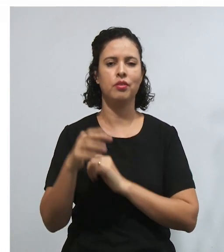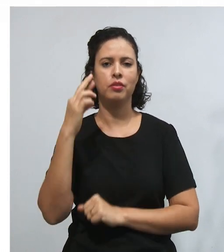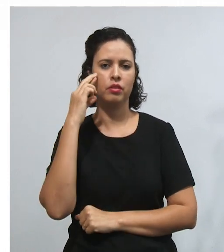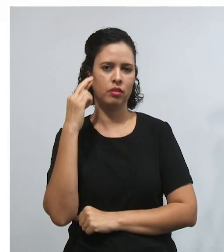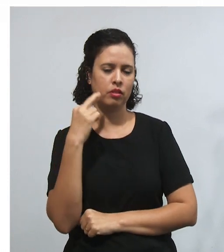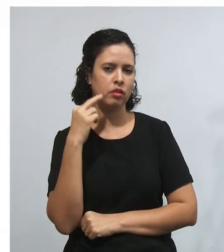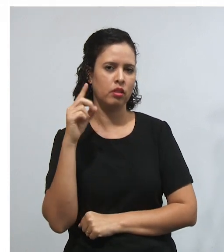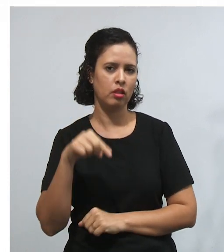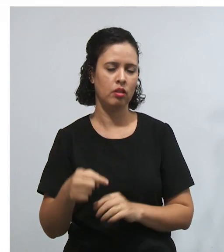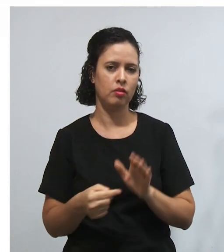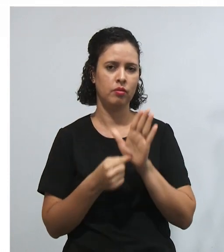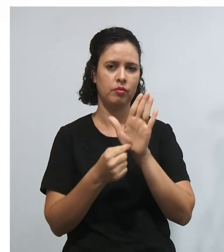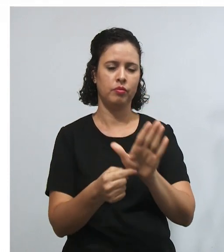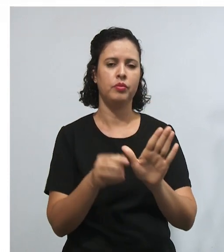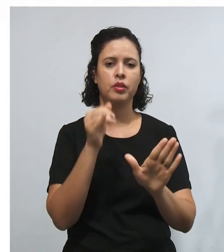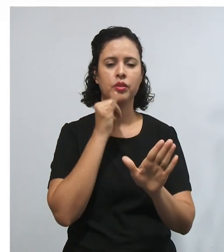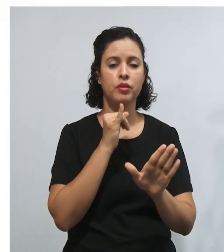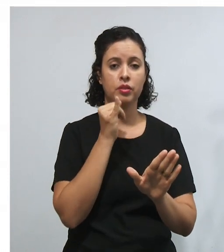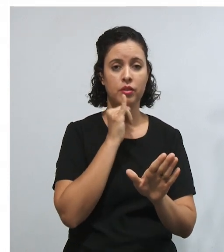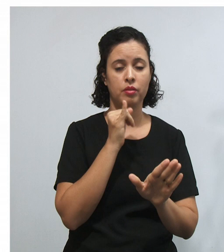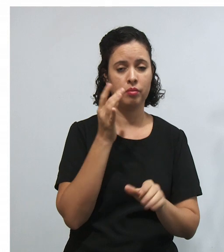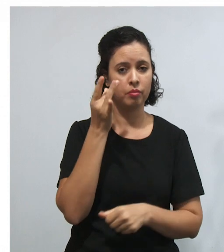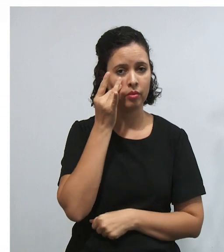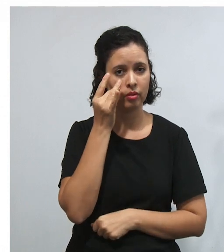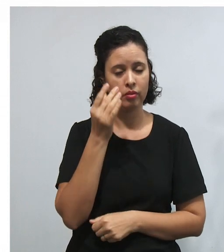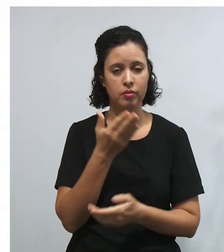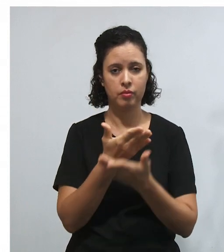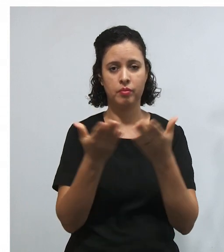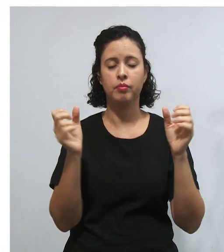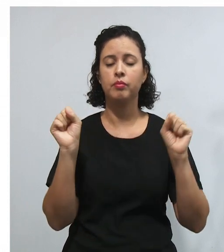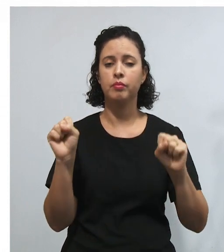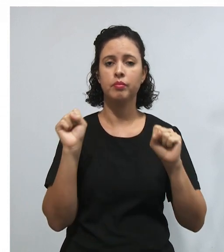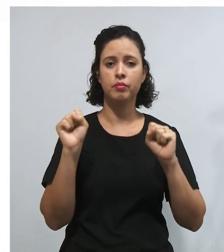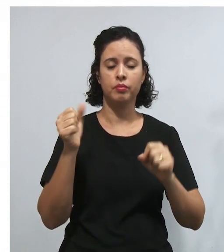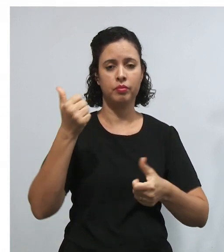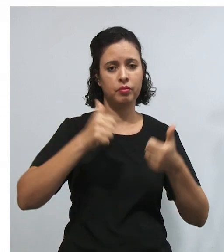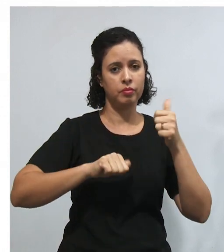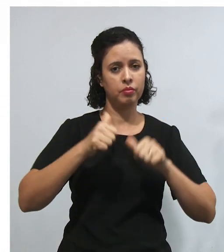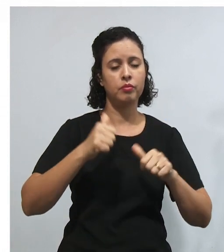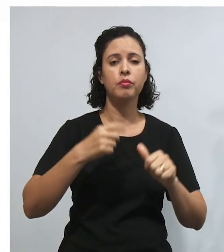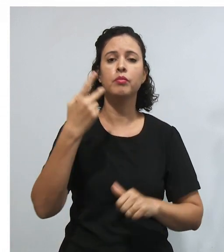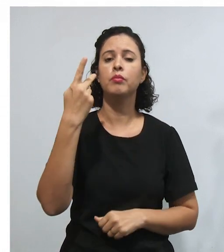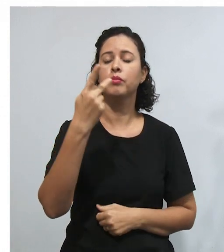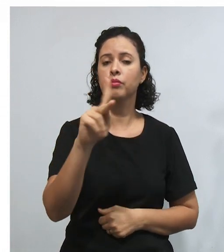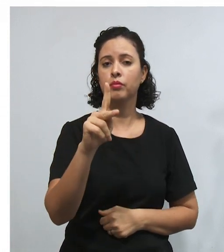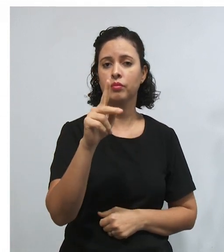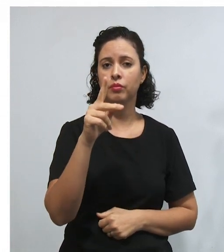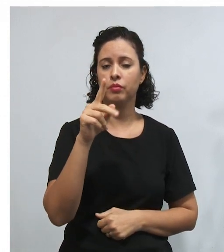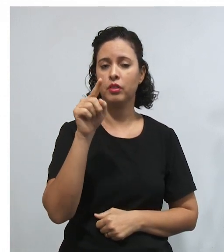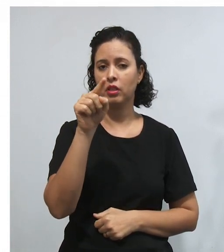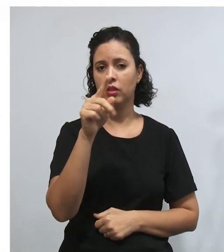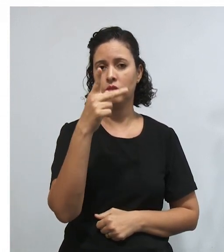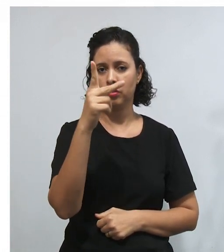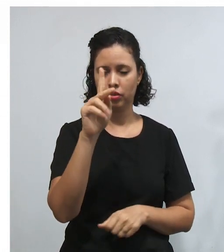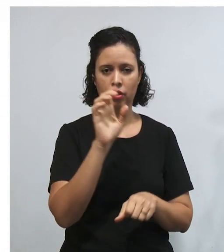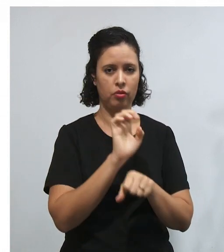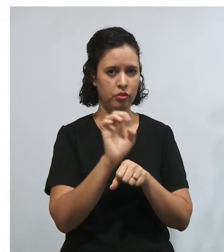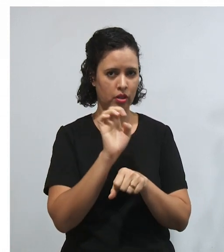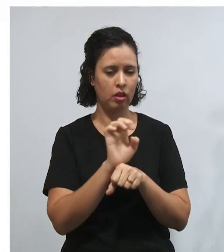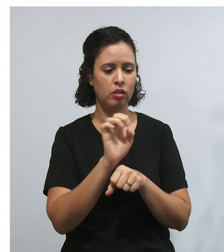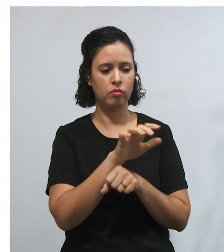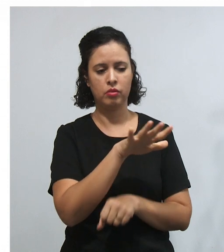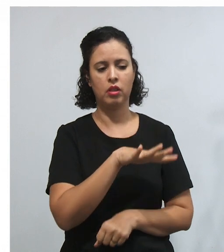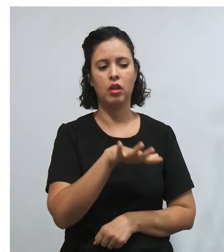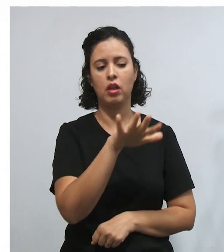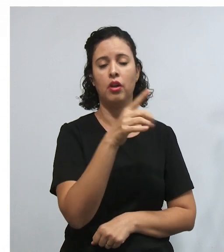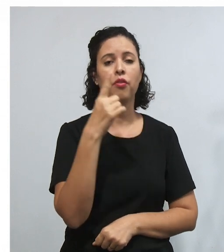e é uma forma de trazer um exemplo mais prático. Mas você pode verificar também aí na competência, no âmbito